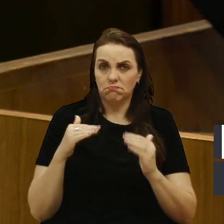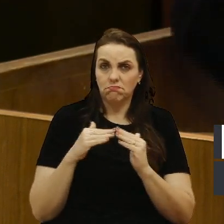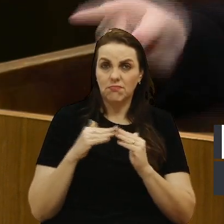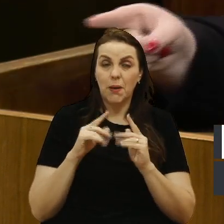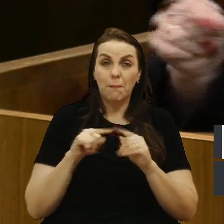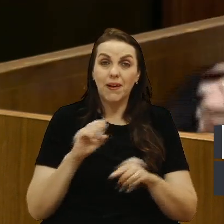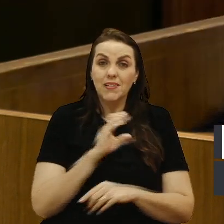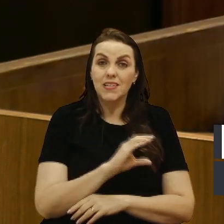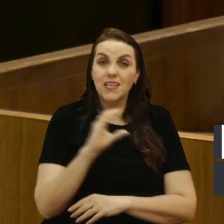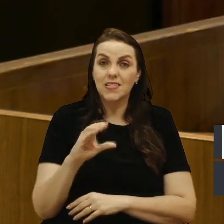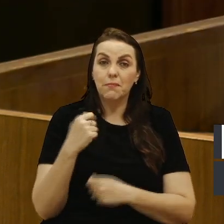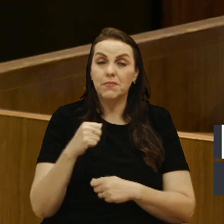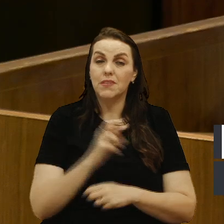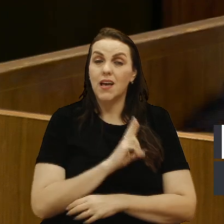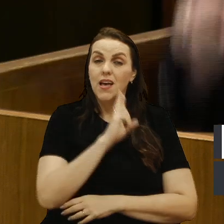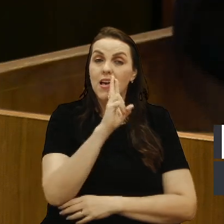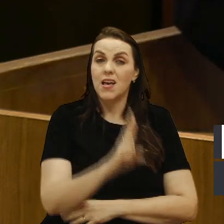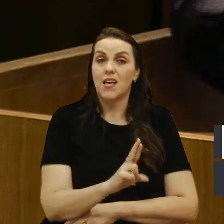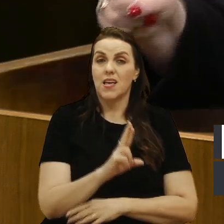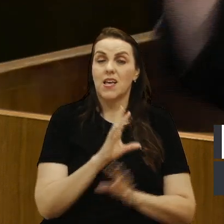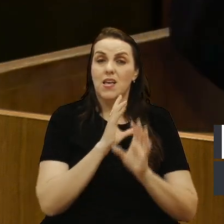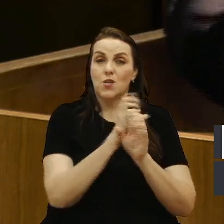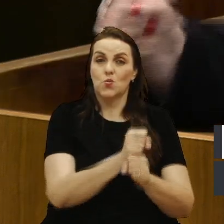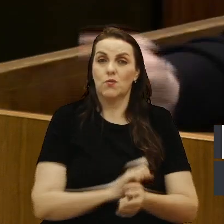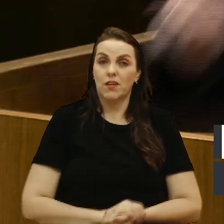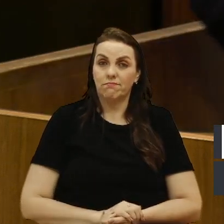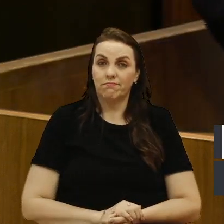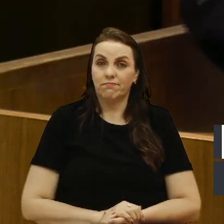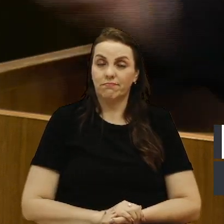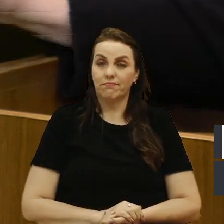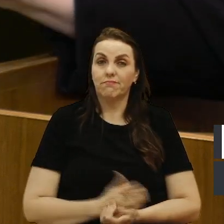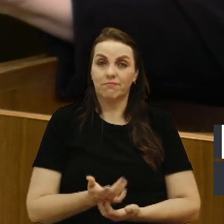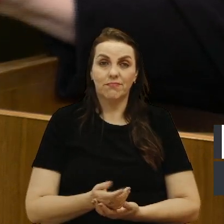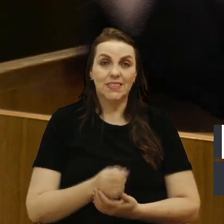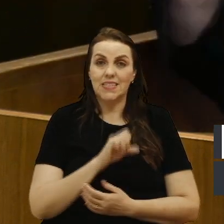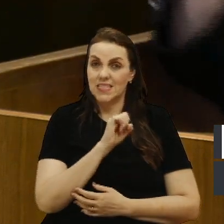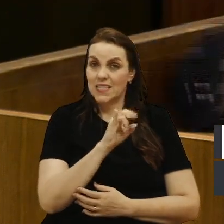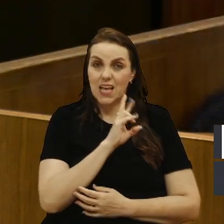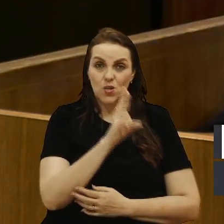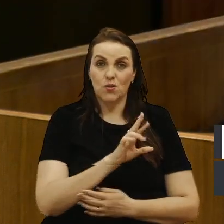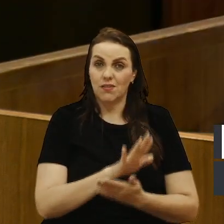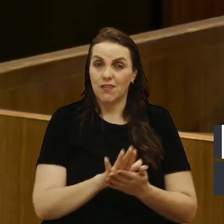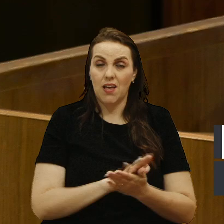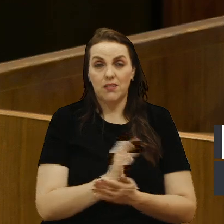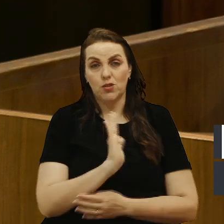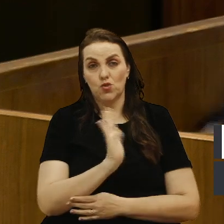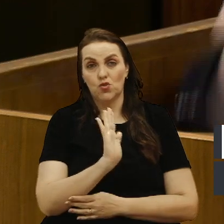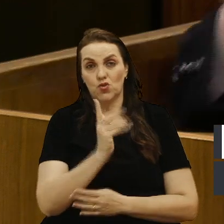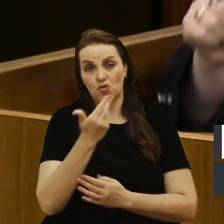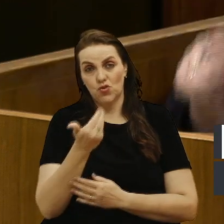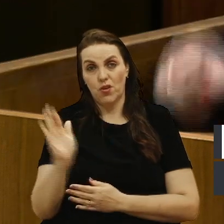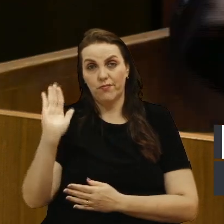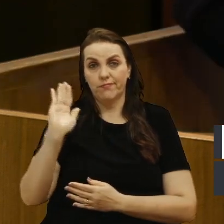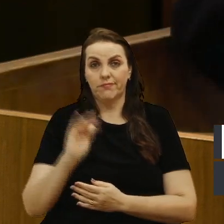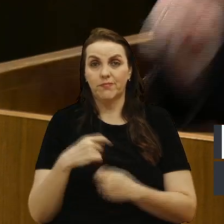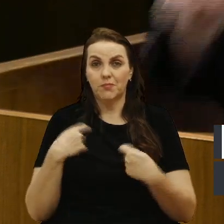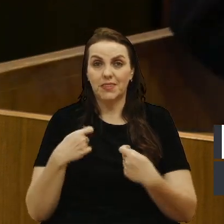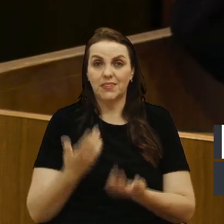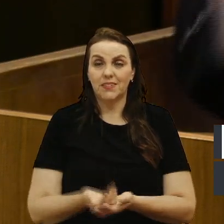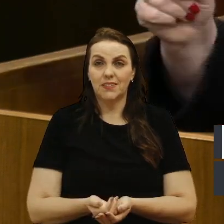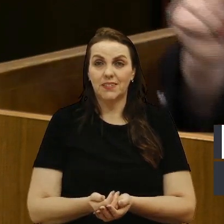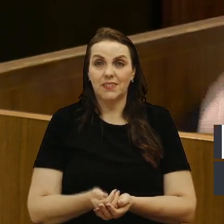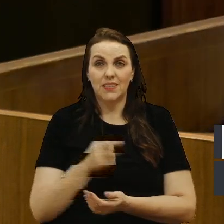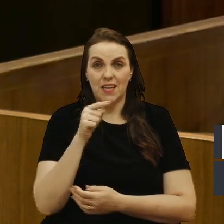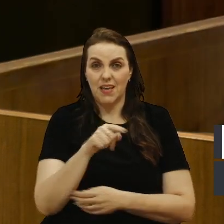dar resultado. Se não der resultado, tchau, não precisa estar lá. E fazer o agricultor